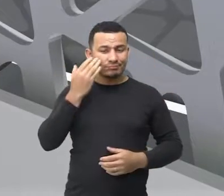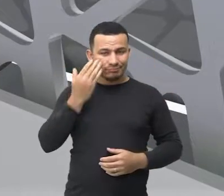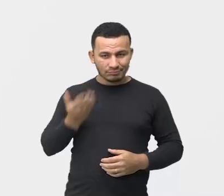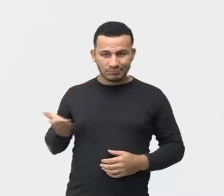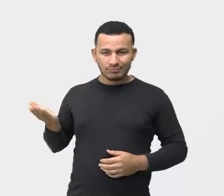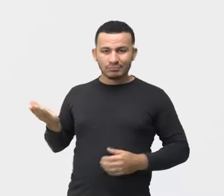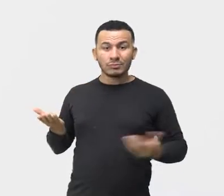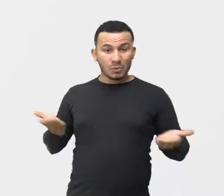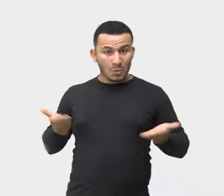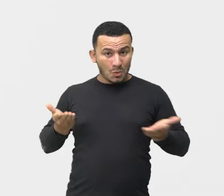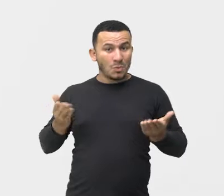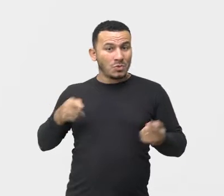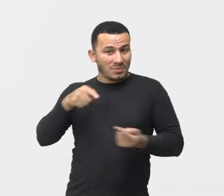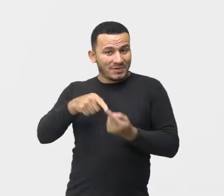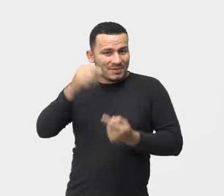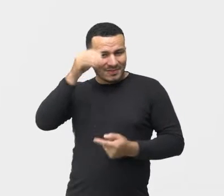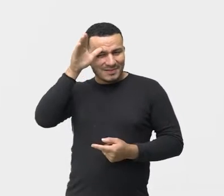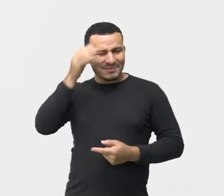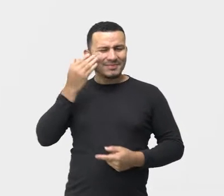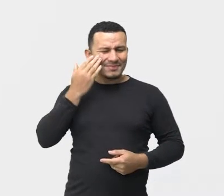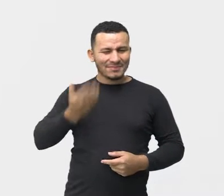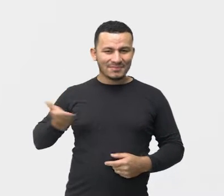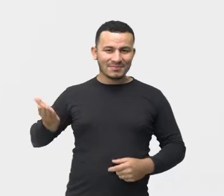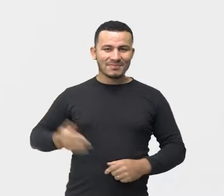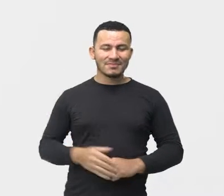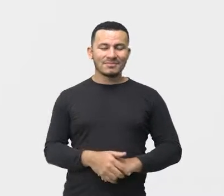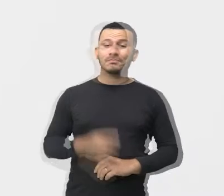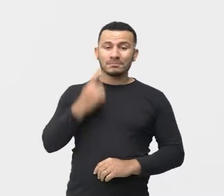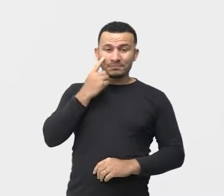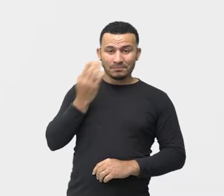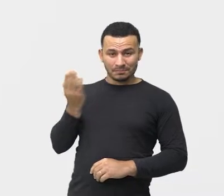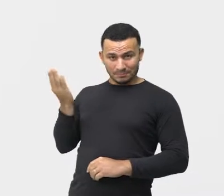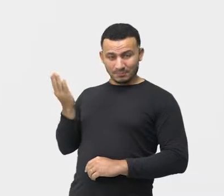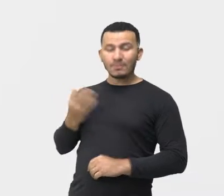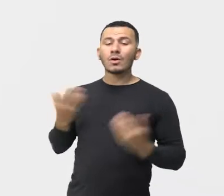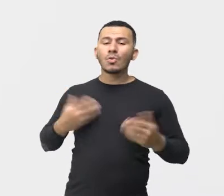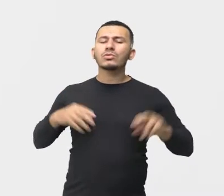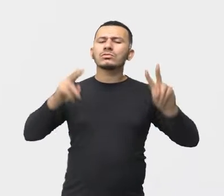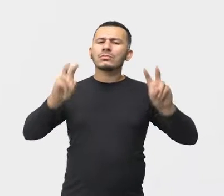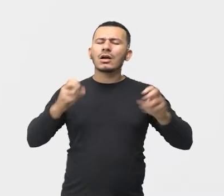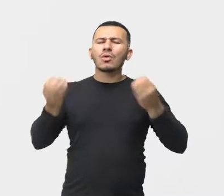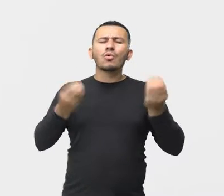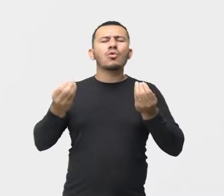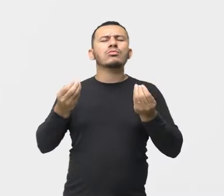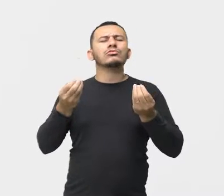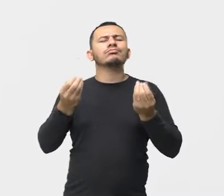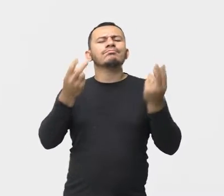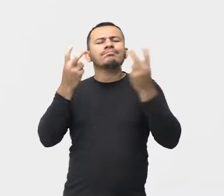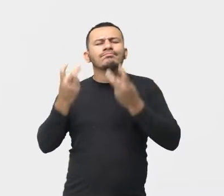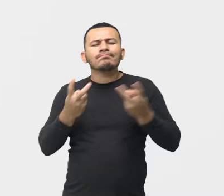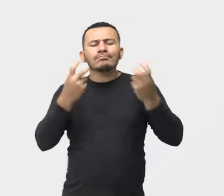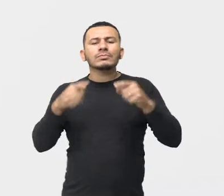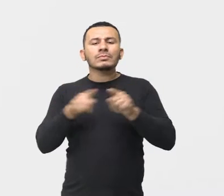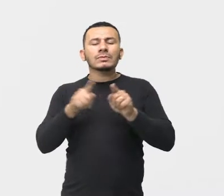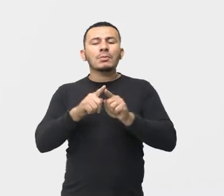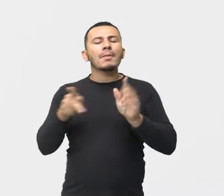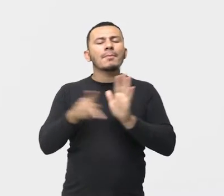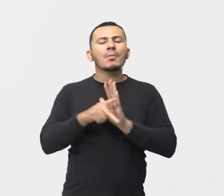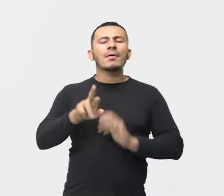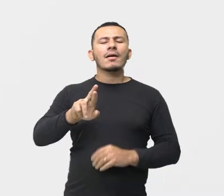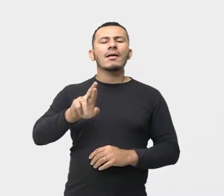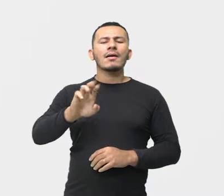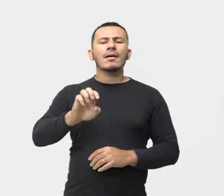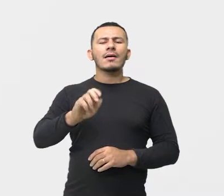vocês. Então, nós vamos conversar sobre apreciação e réplica. Que é isso,